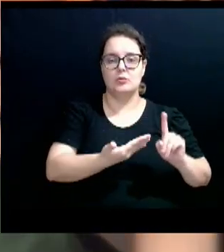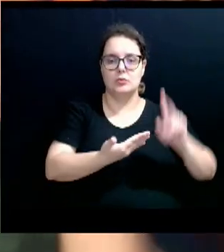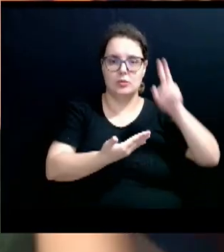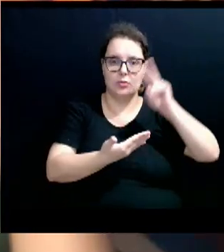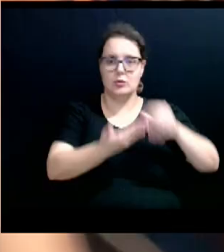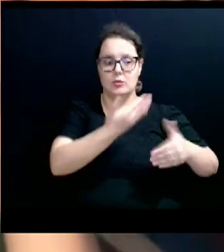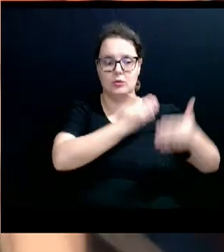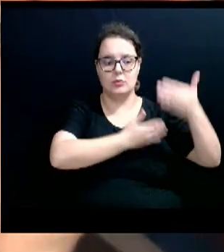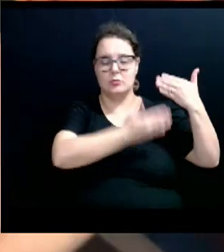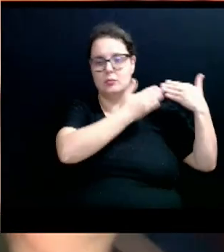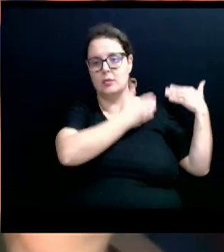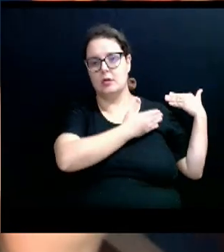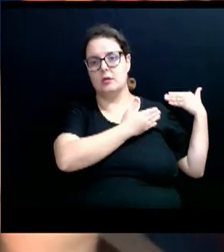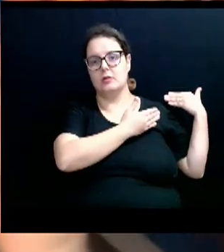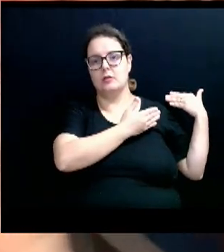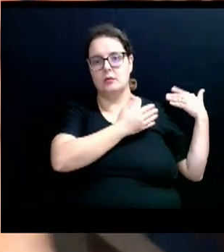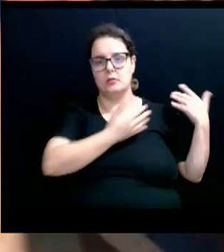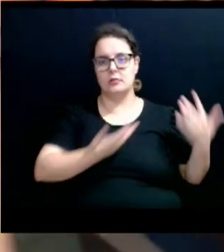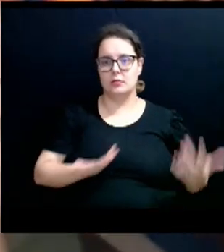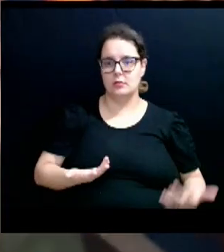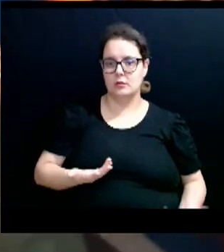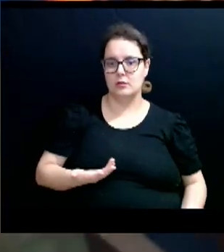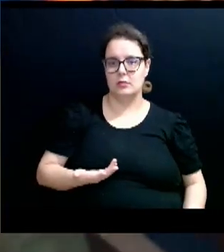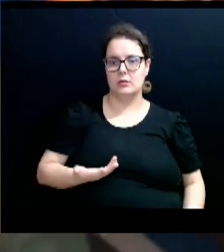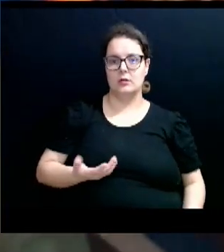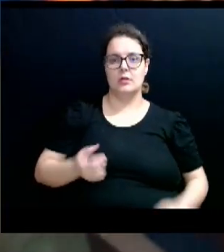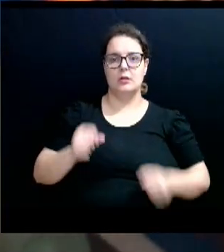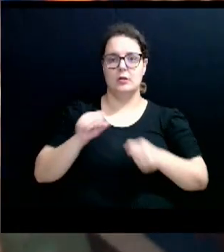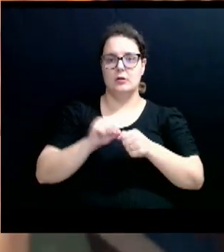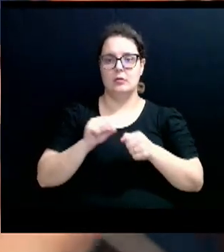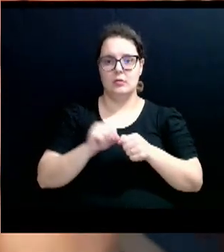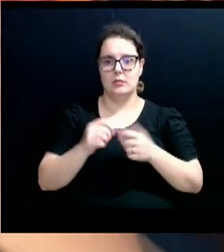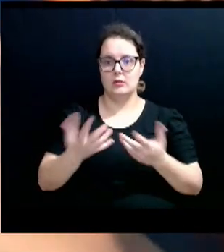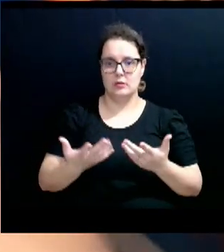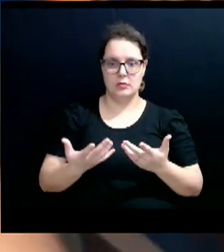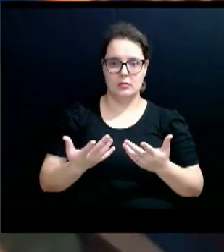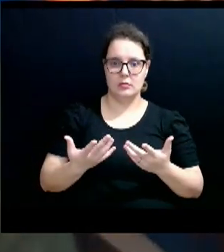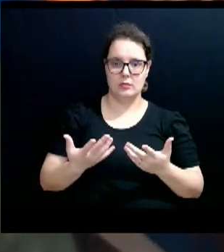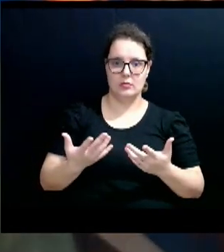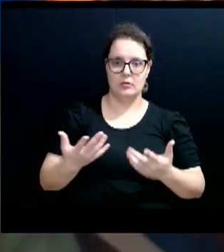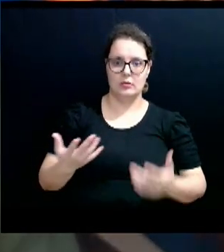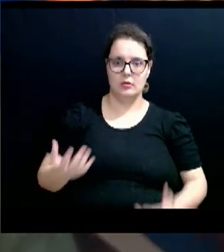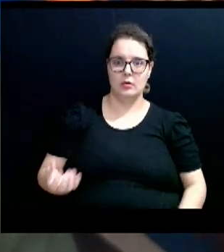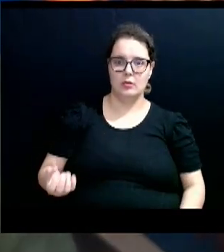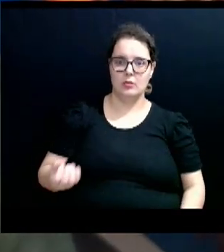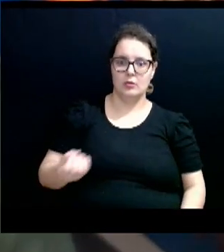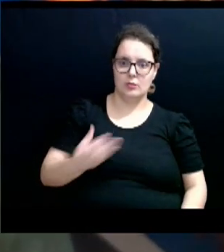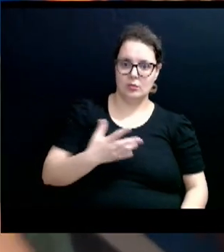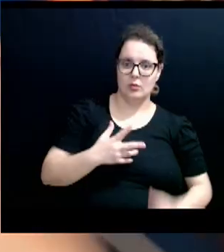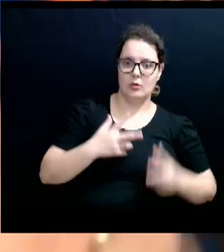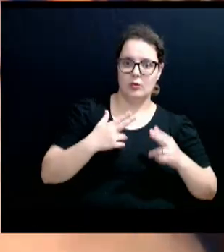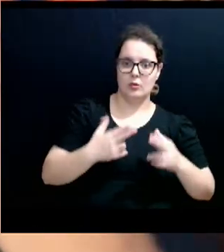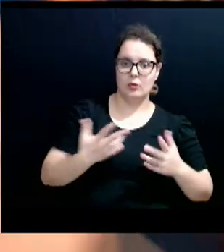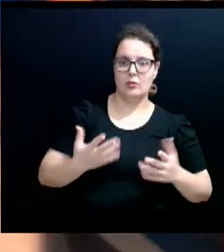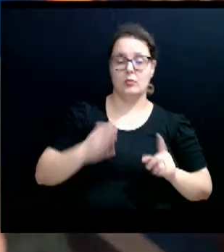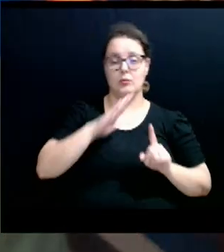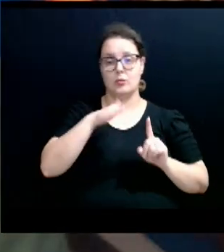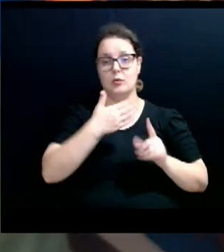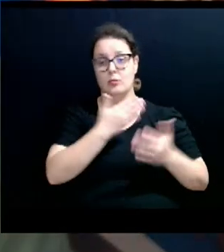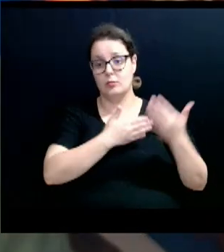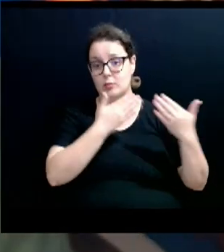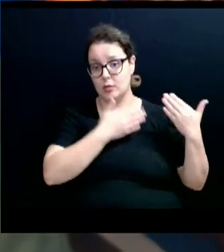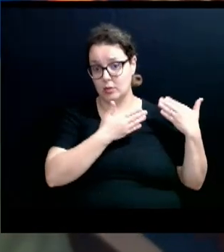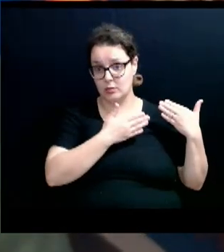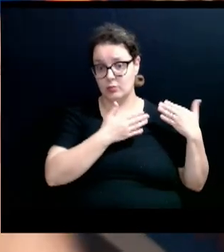nossos passados, né? Criar o novo como uma forma de honrar aqueles que estiveram